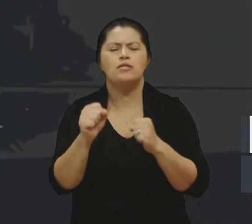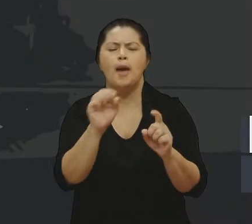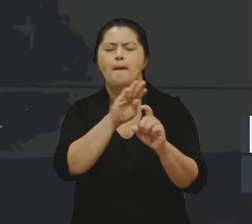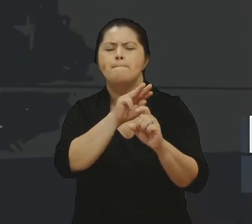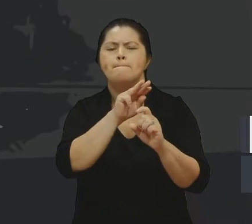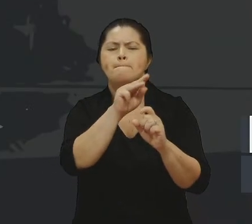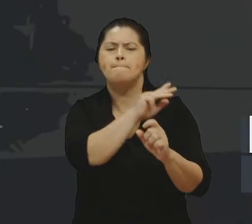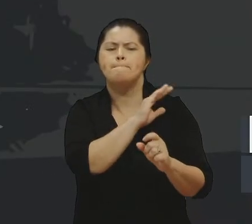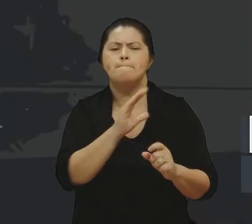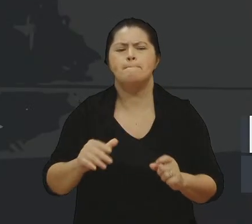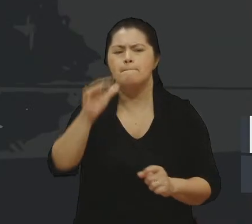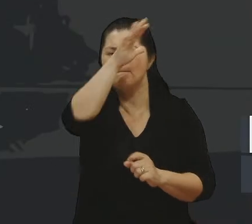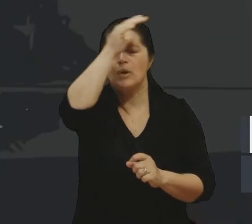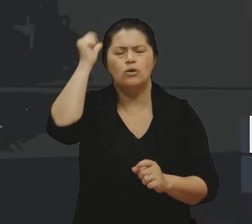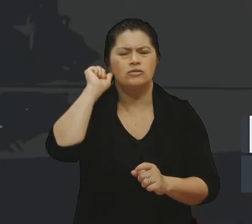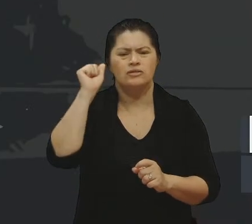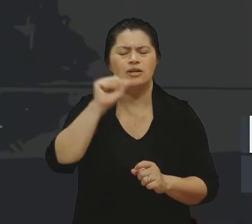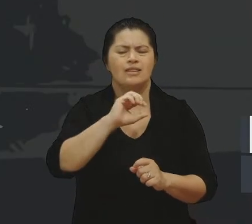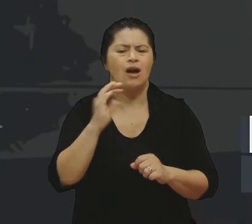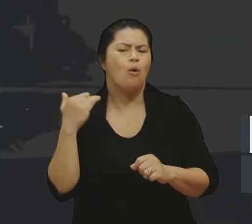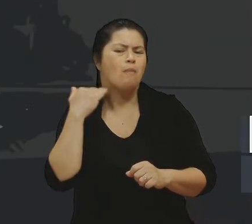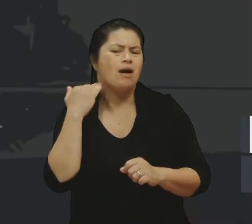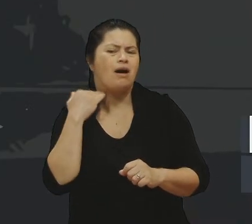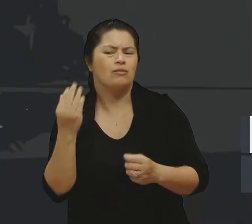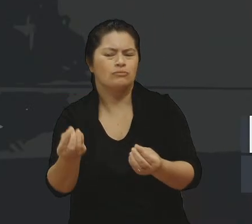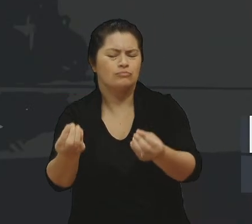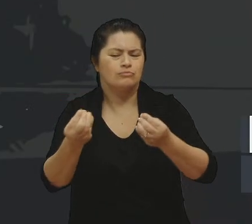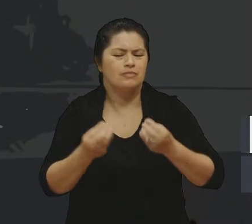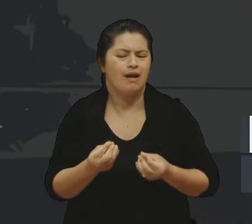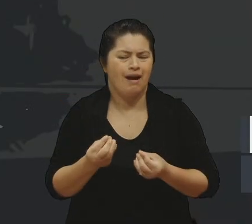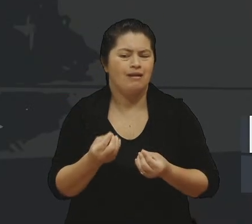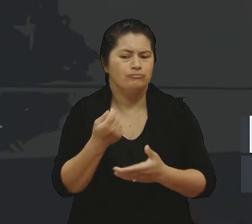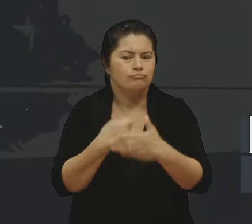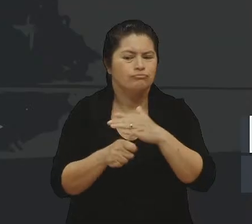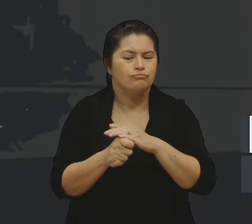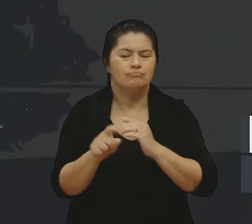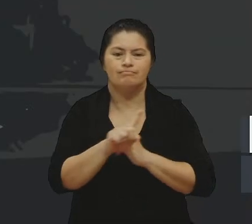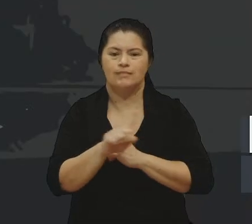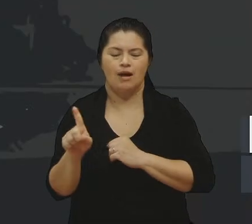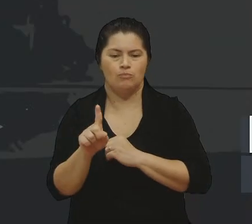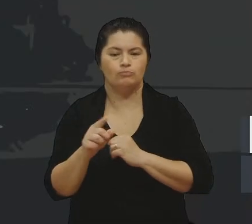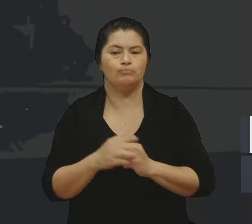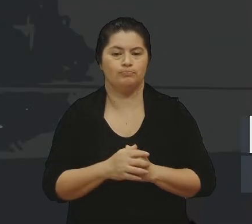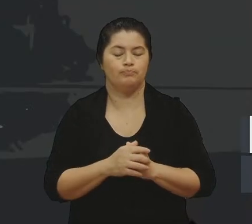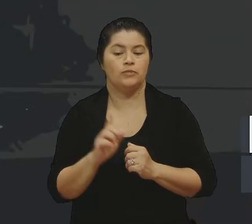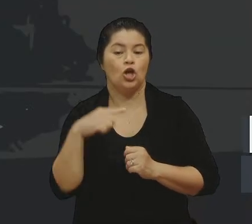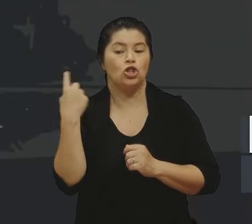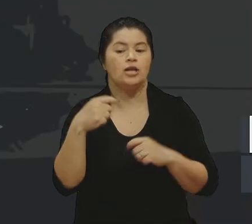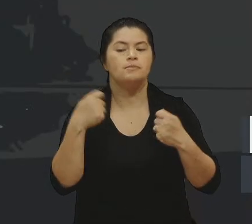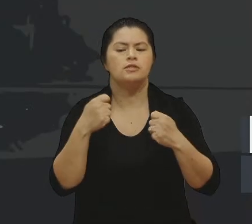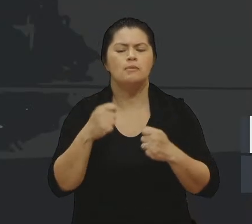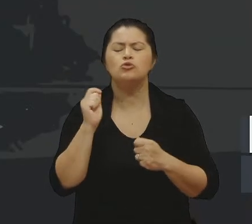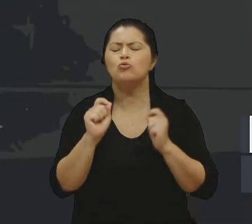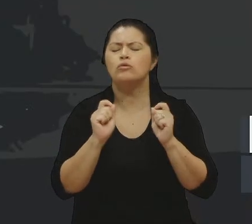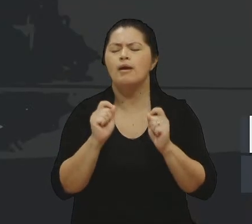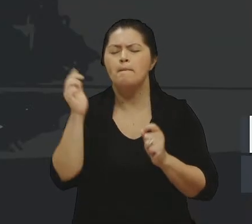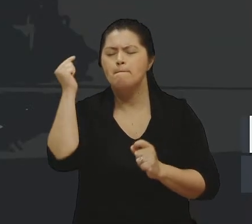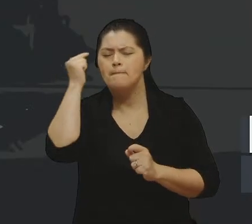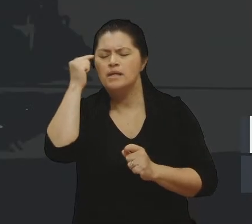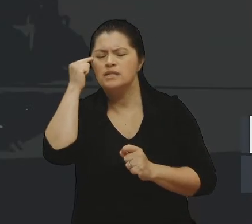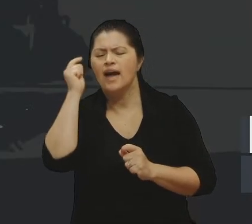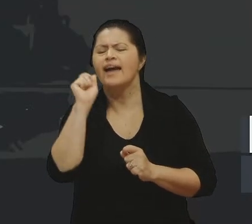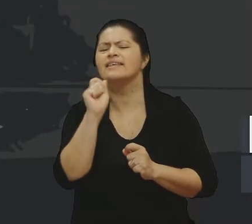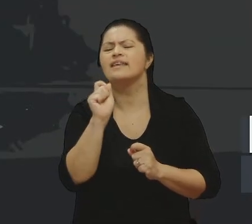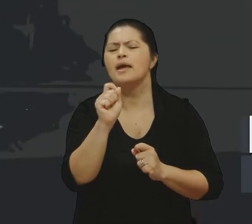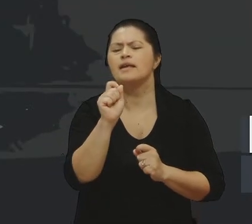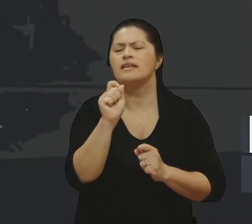banco que me dá a linha de crédito. Quem faz por nós somos nós mesmos. Então a primeira coisa desse salmo que a gente precisa refletir é quem vai comer do fruto do